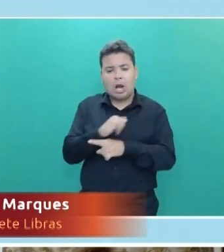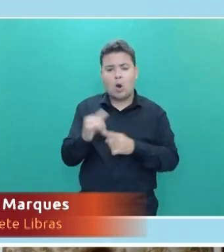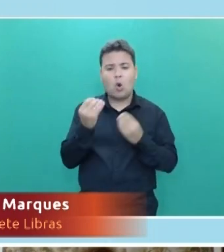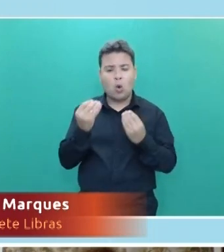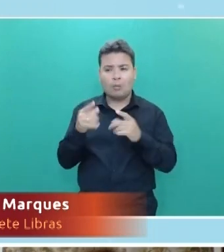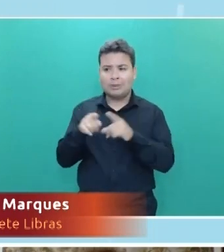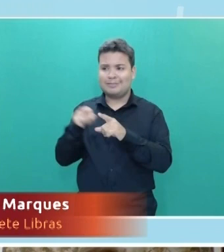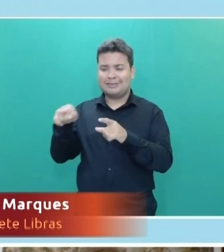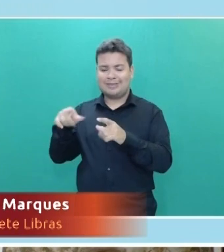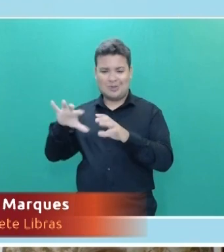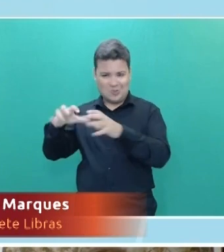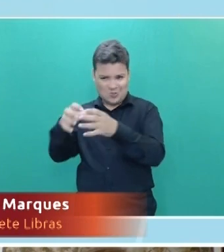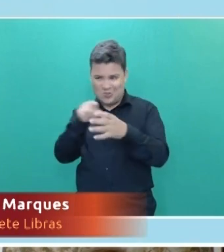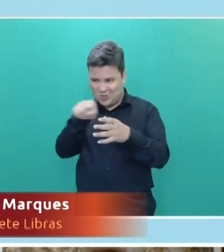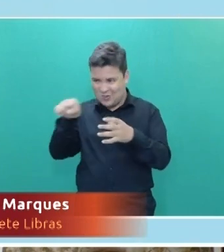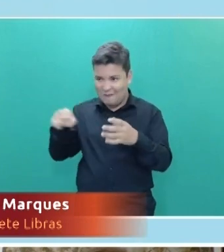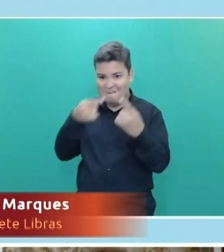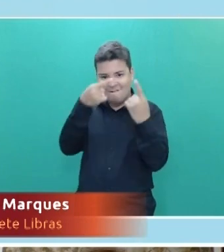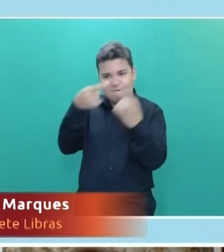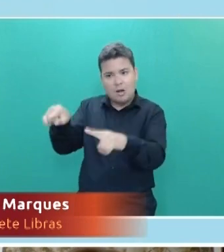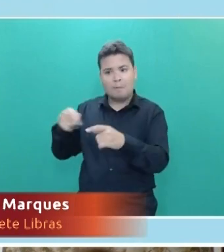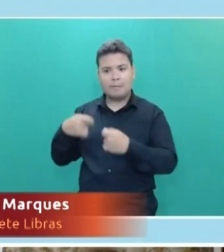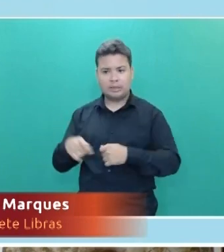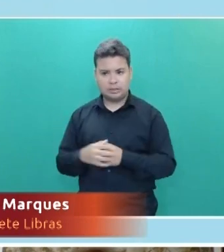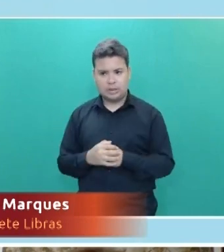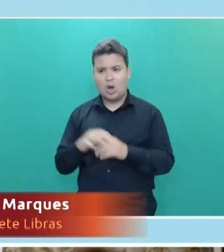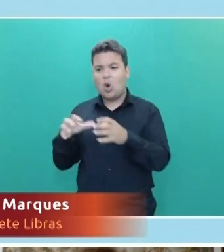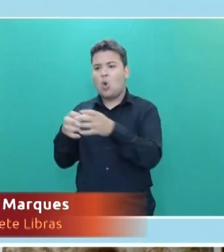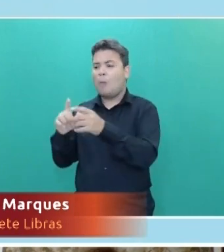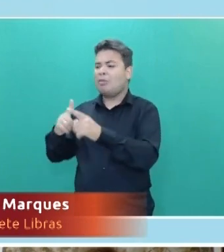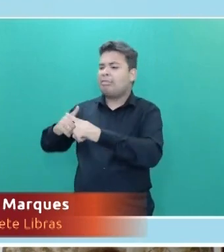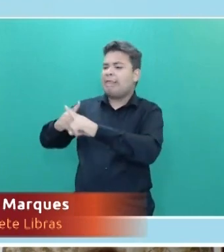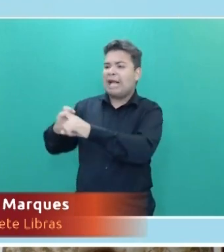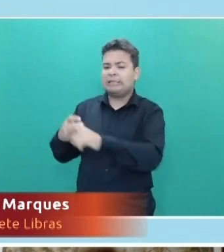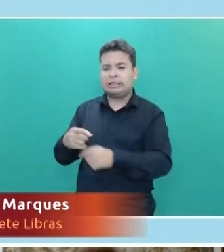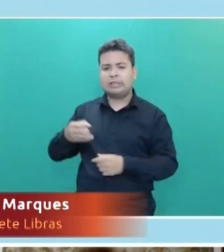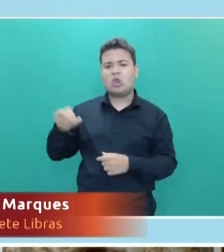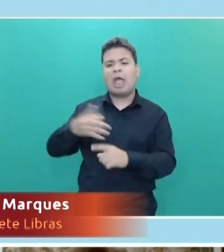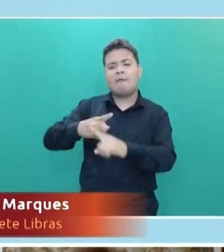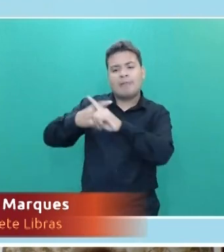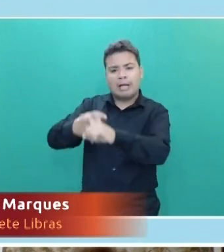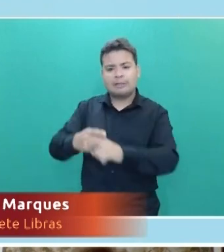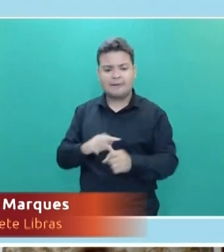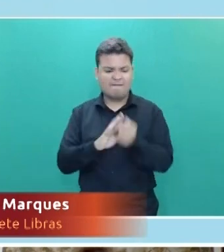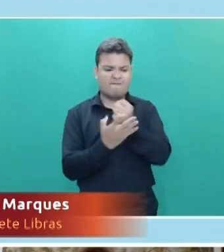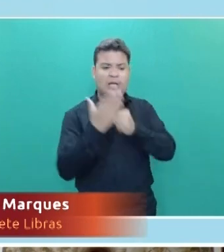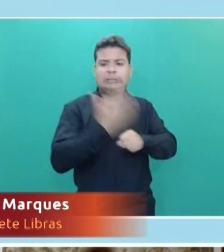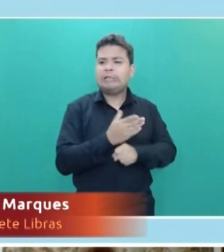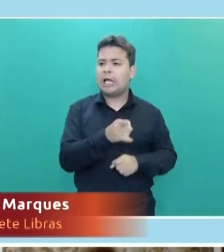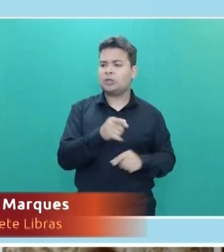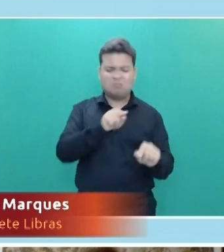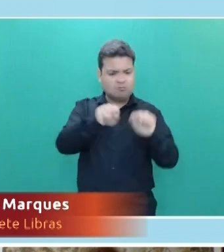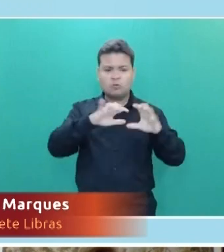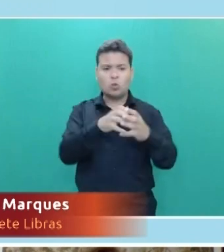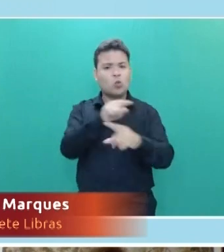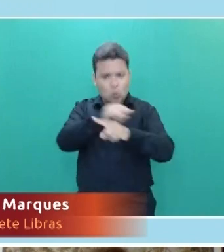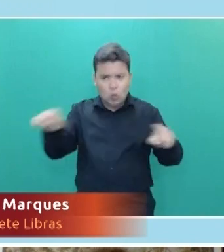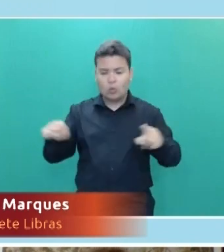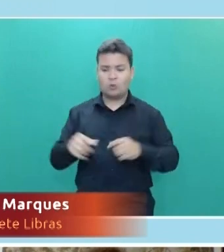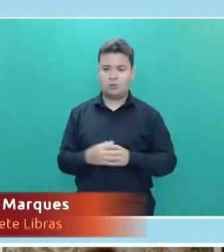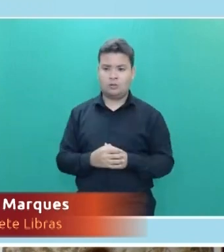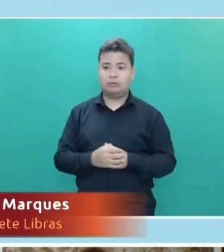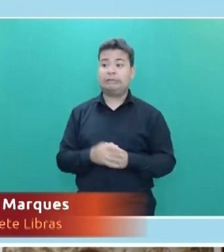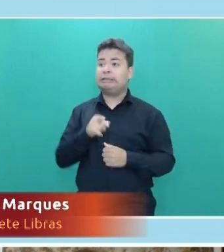Especialmente esses grupos que a gente está chamando de nazistas, fascistas, neonazistas, que sejam, né, que propagam as